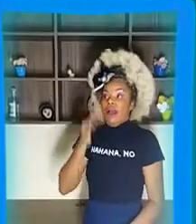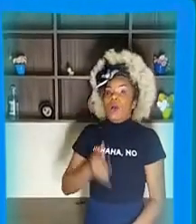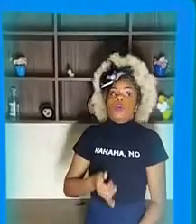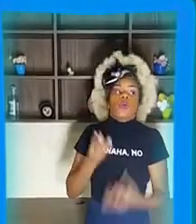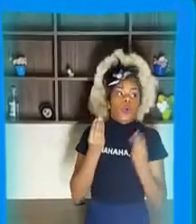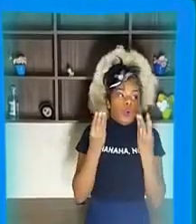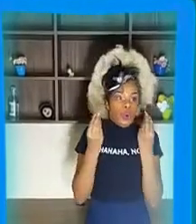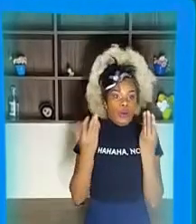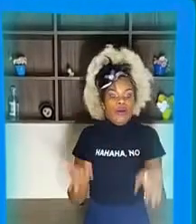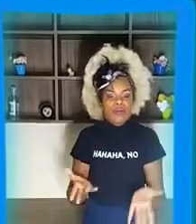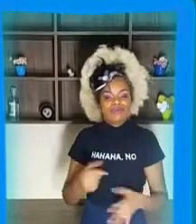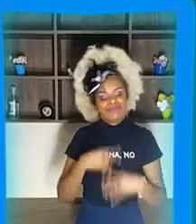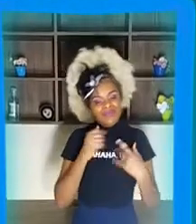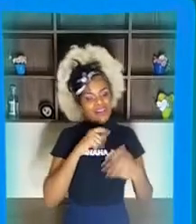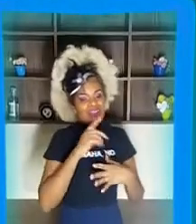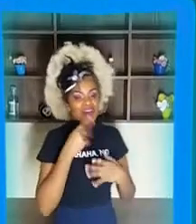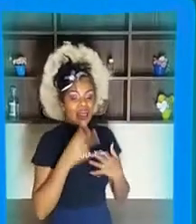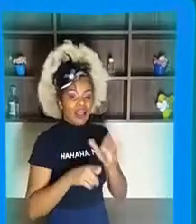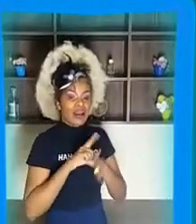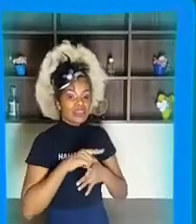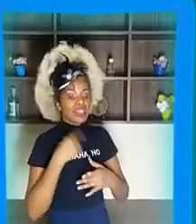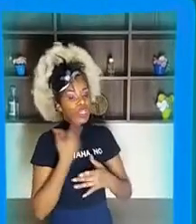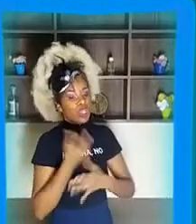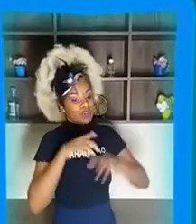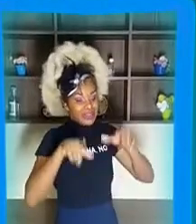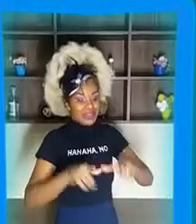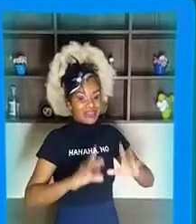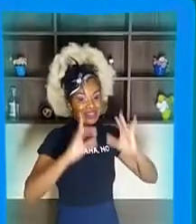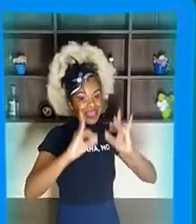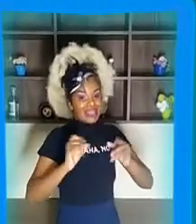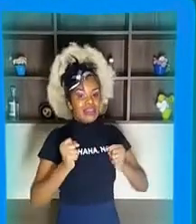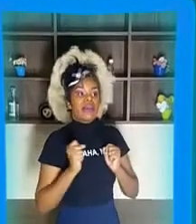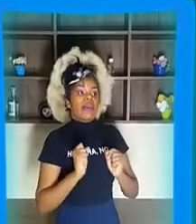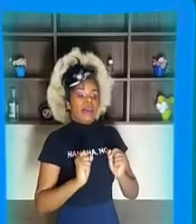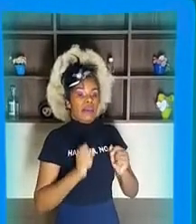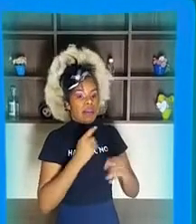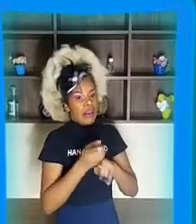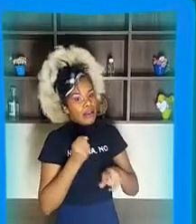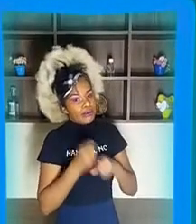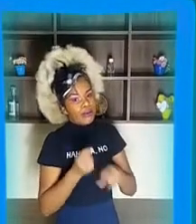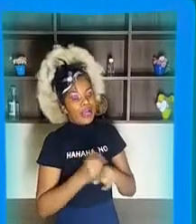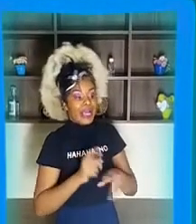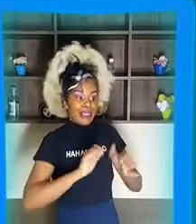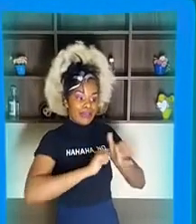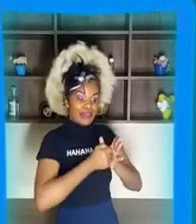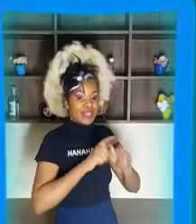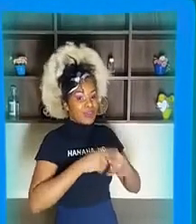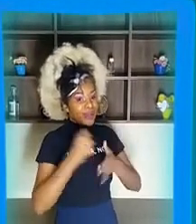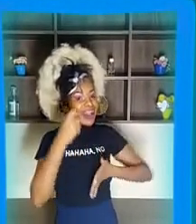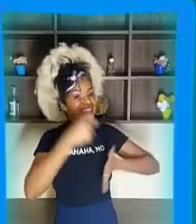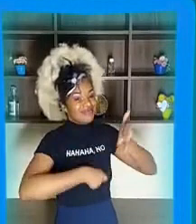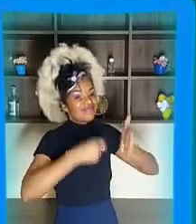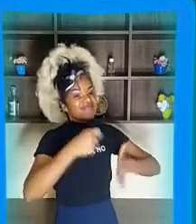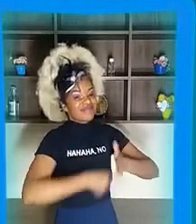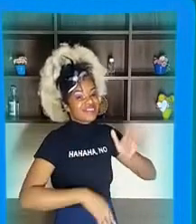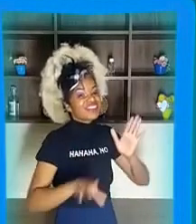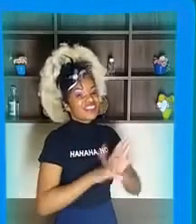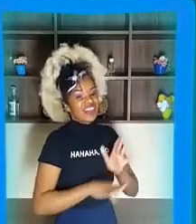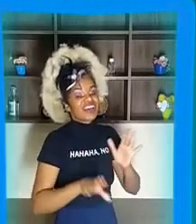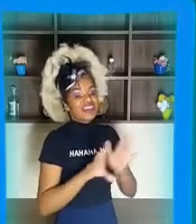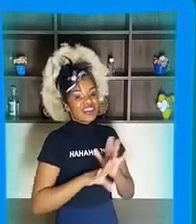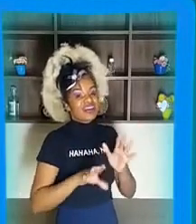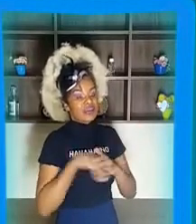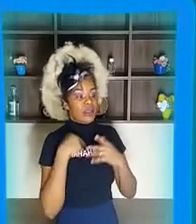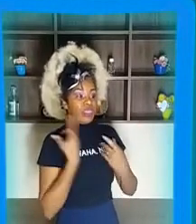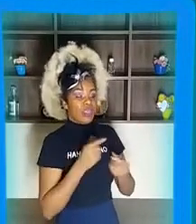Então, como eu falei antes, a nossa sede é alugada. Ela está lá fechadinha, só que os boletos continuam chegando. Então, a gente tem feito